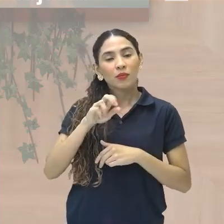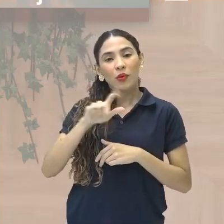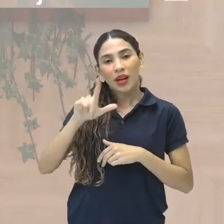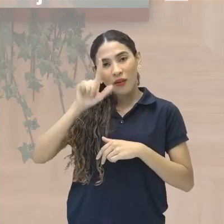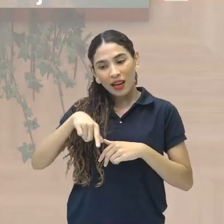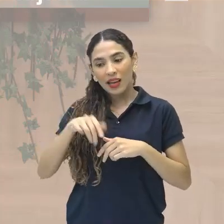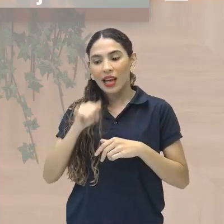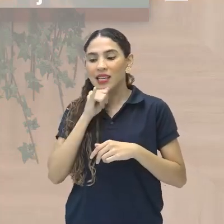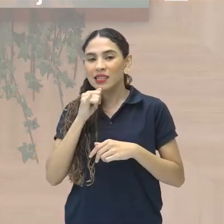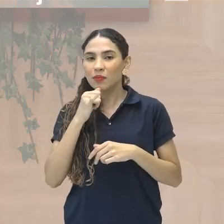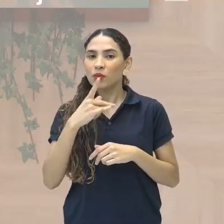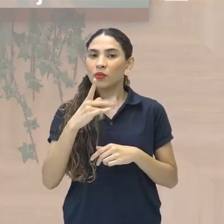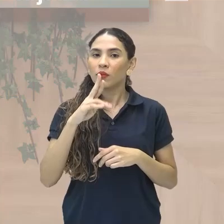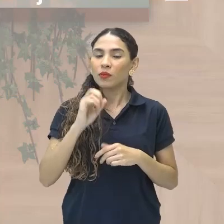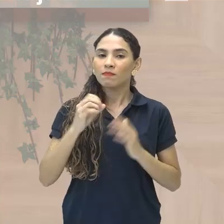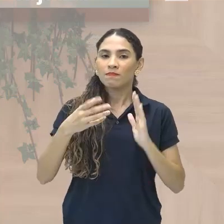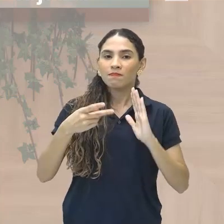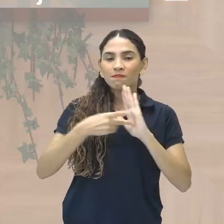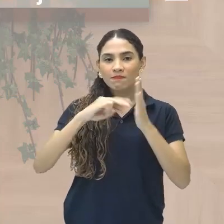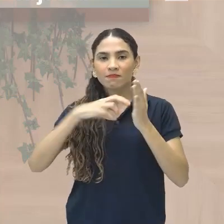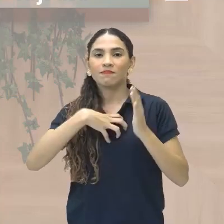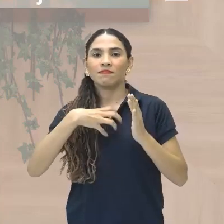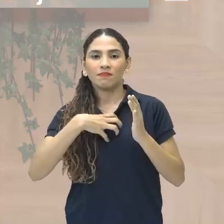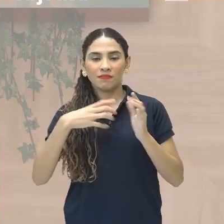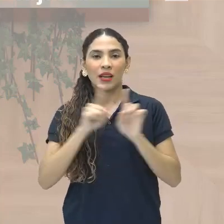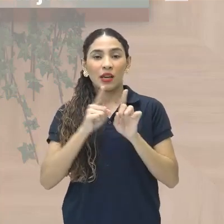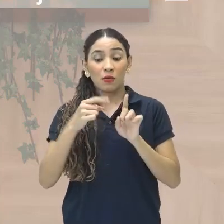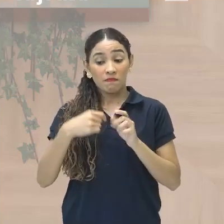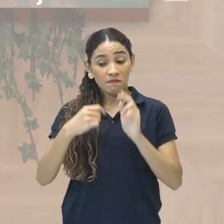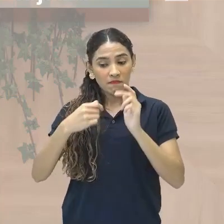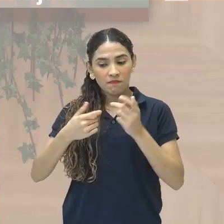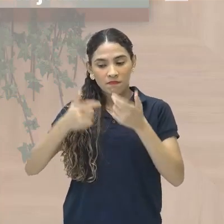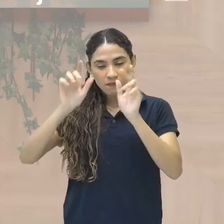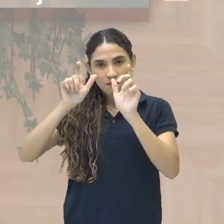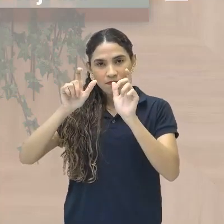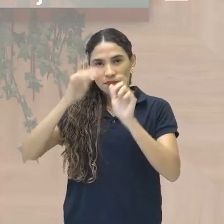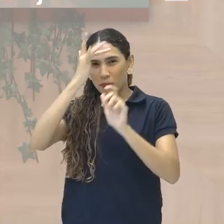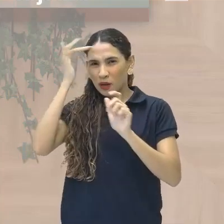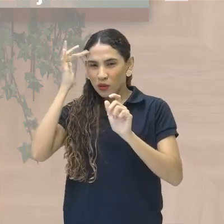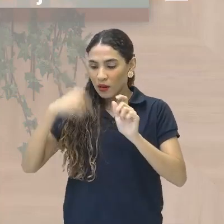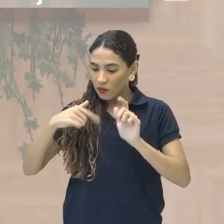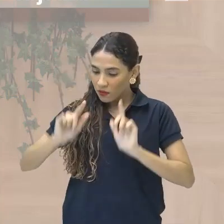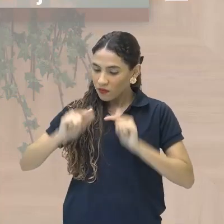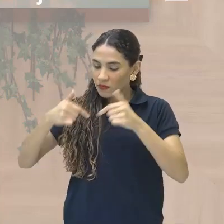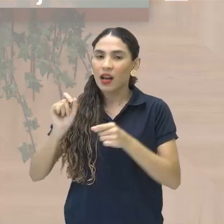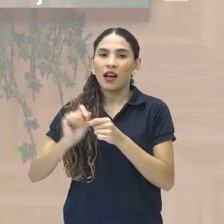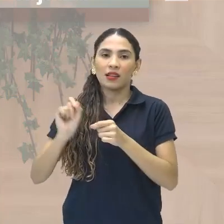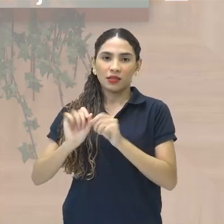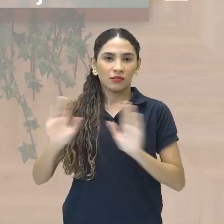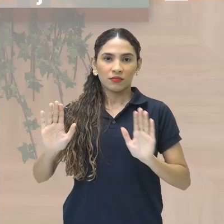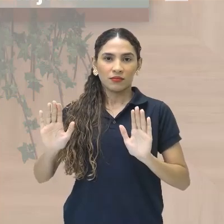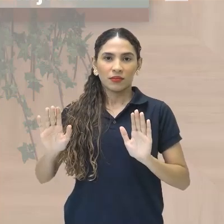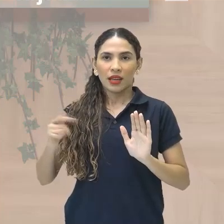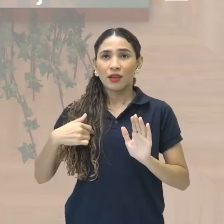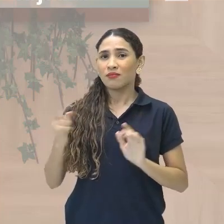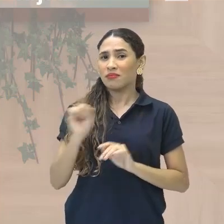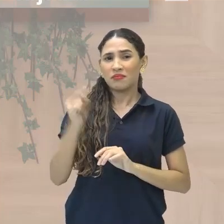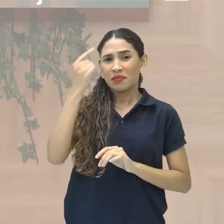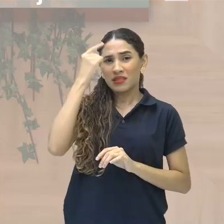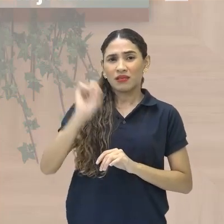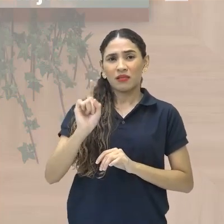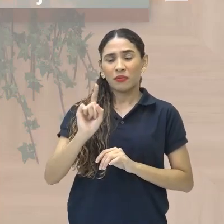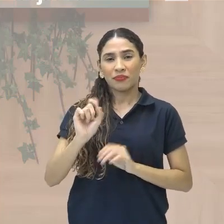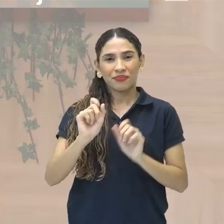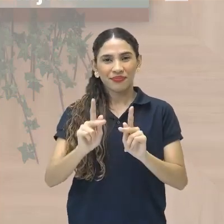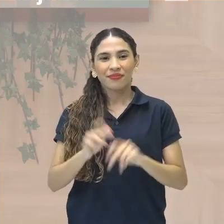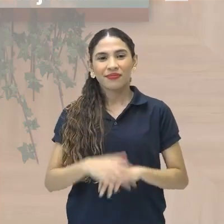é pragmática. Ela está ligada diretamente a essa. Eu sou uma pessoa pragmática, eu sou uma pessoa que eu vou fazer as coisas. Eu não vou ficar pensando muito,